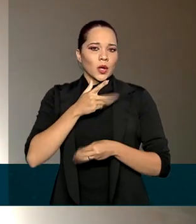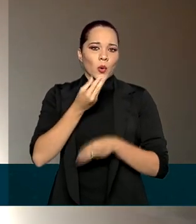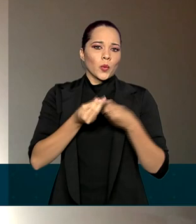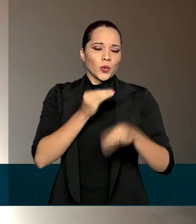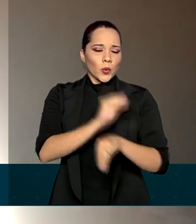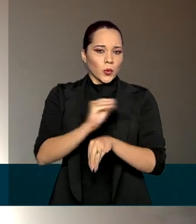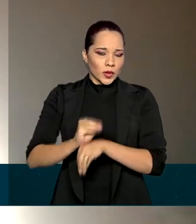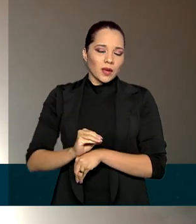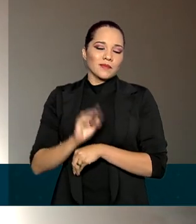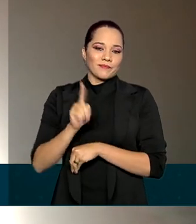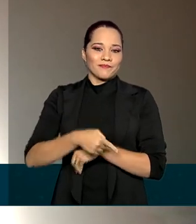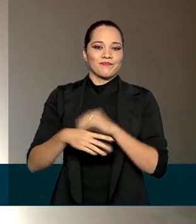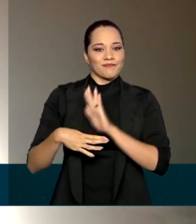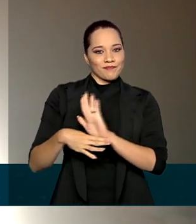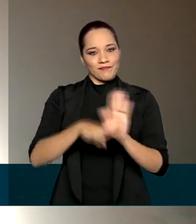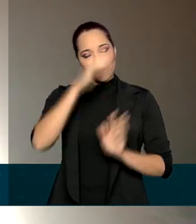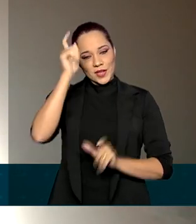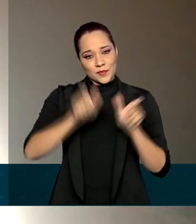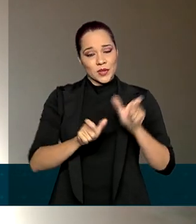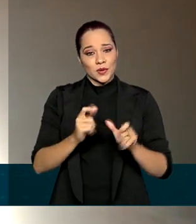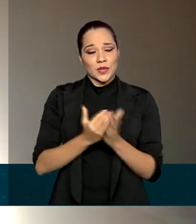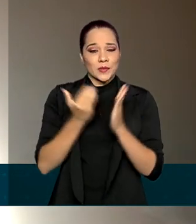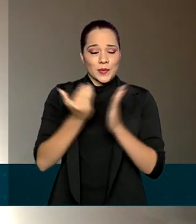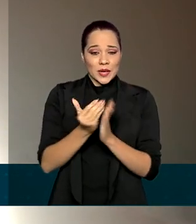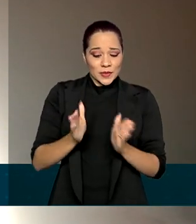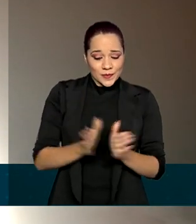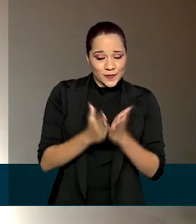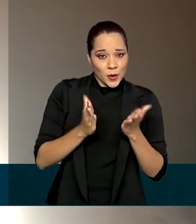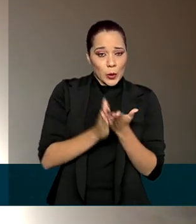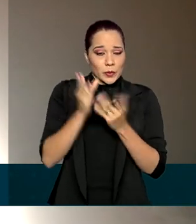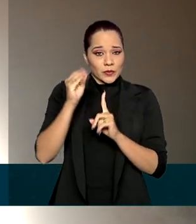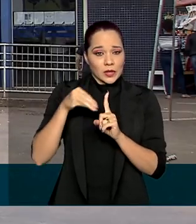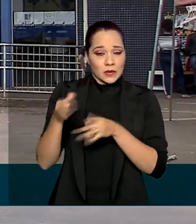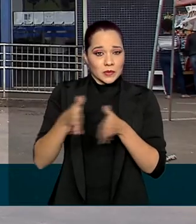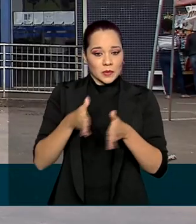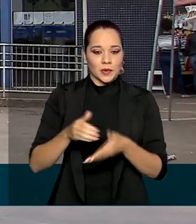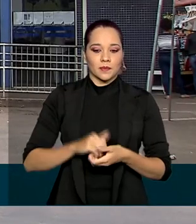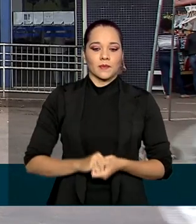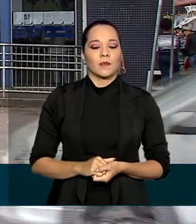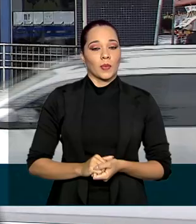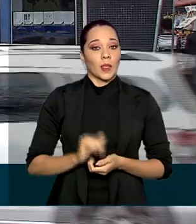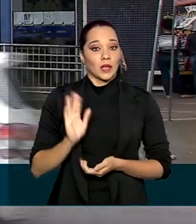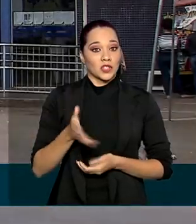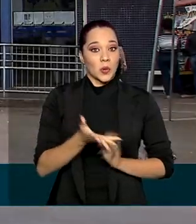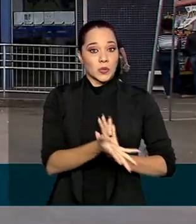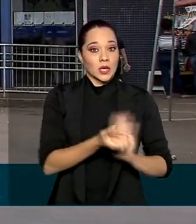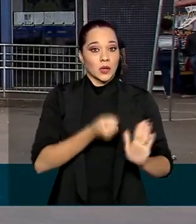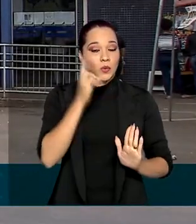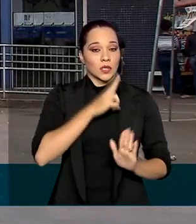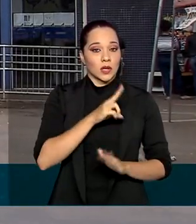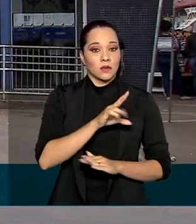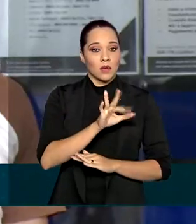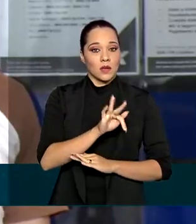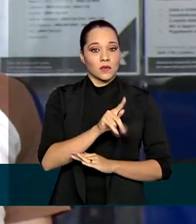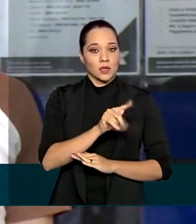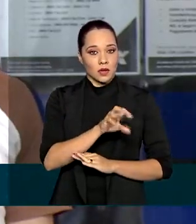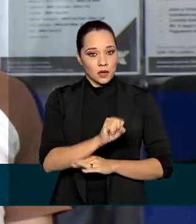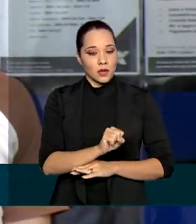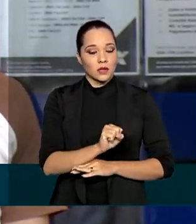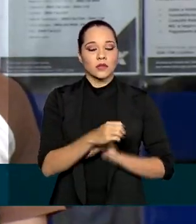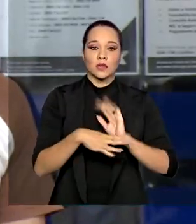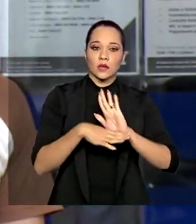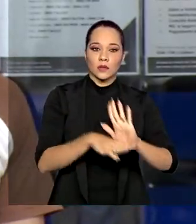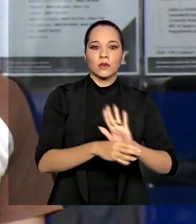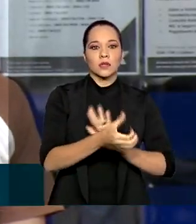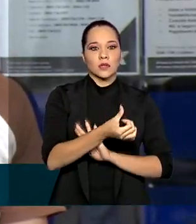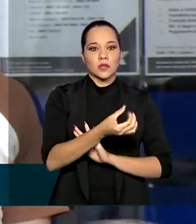uma forma de ajudar as pessoas mais carentes, mais vulneráveis neste momento. Já o saque emergencial do FGTS atendeu